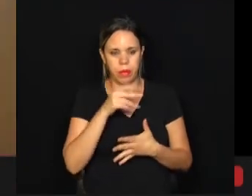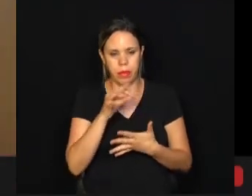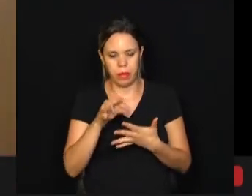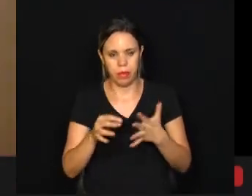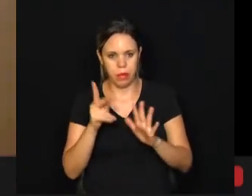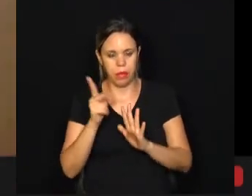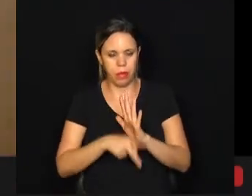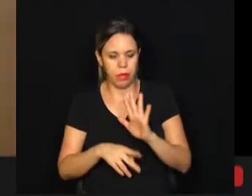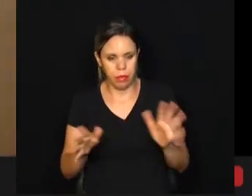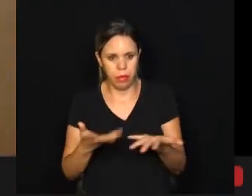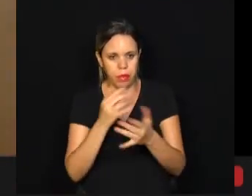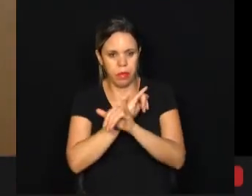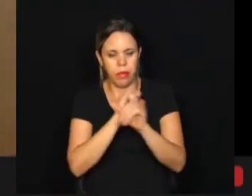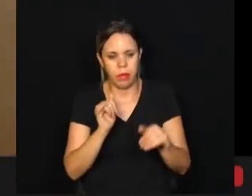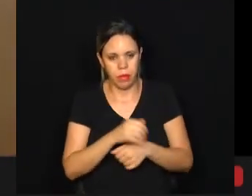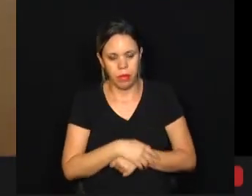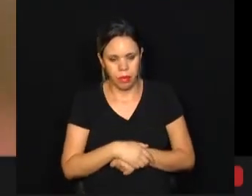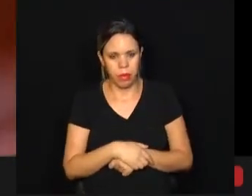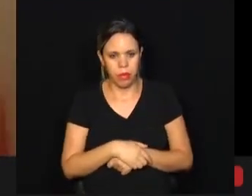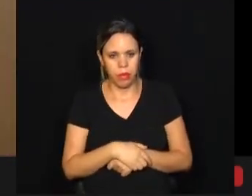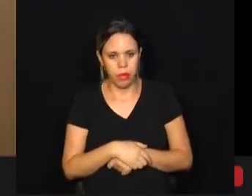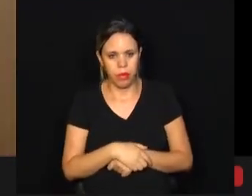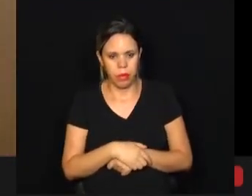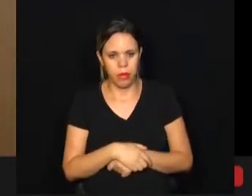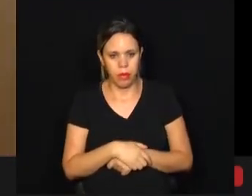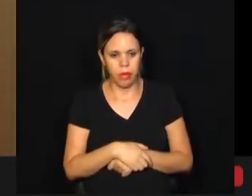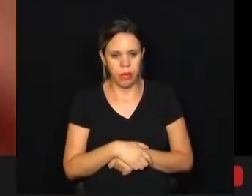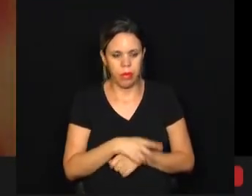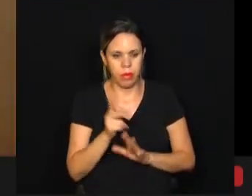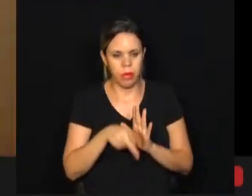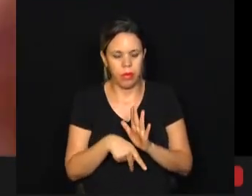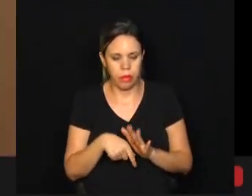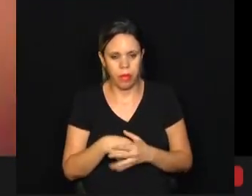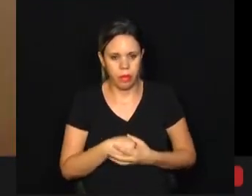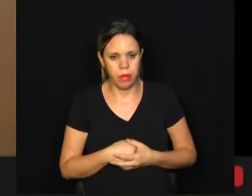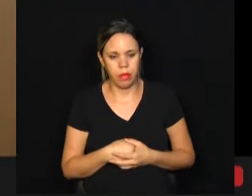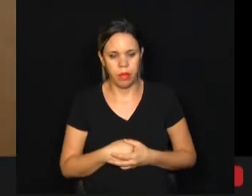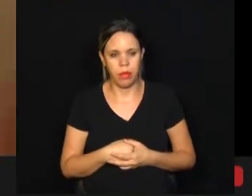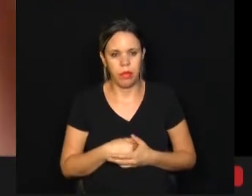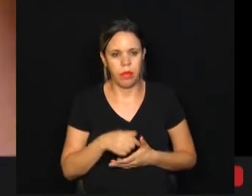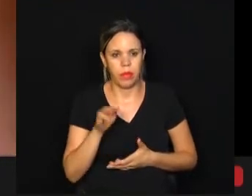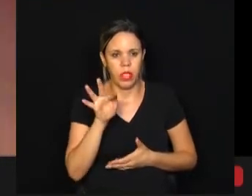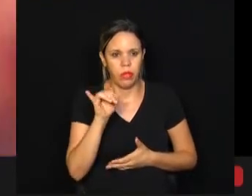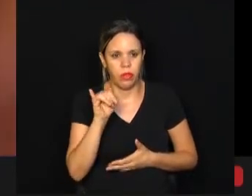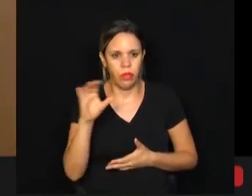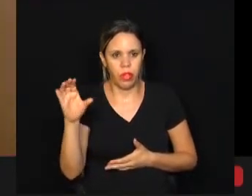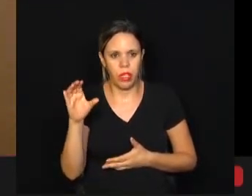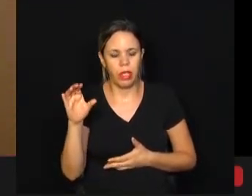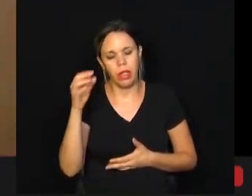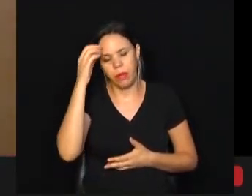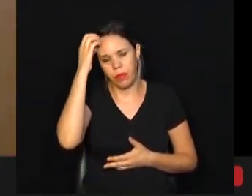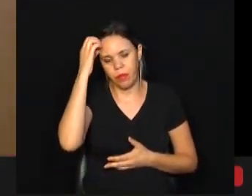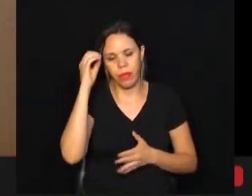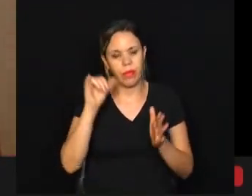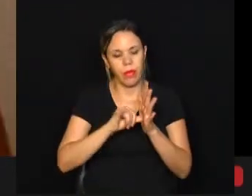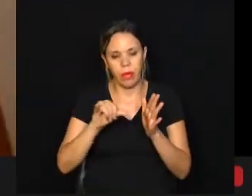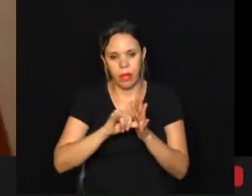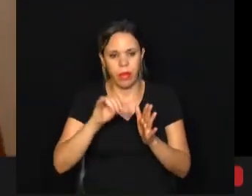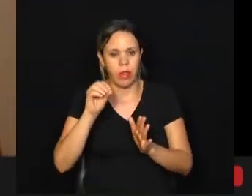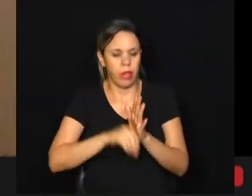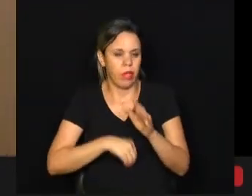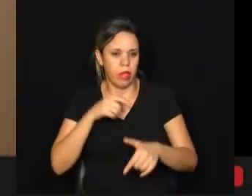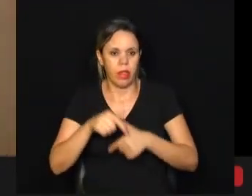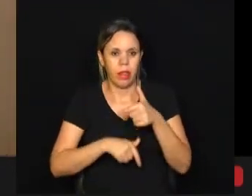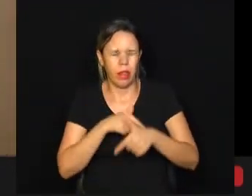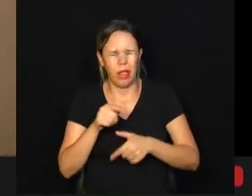de fomento, né? Esses fomentos, esses FICs, esses editais, esses trabalhos